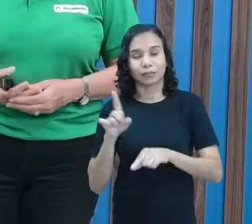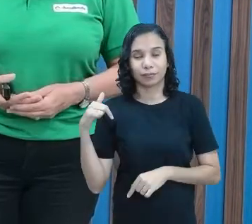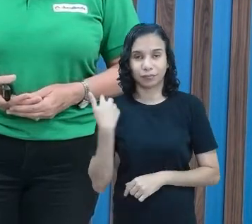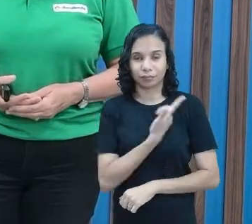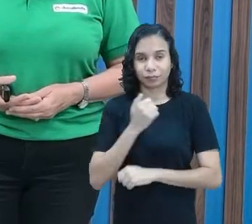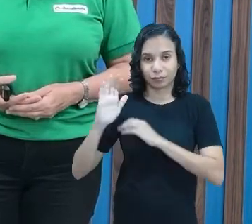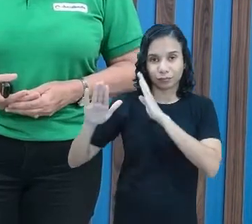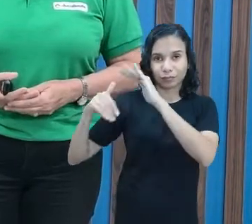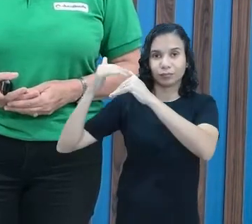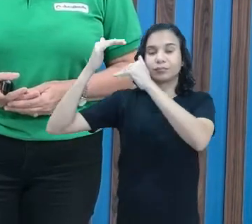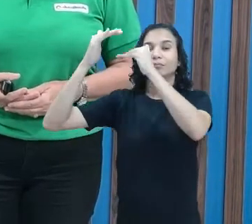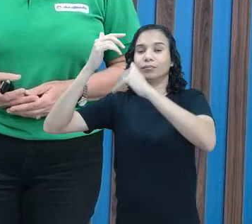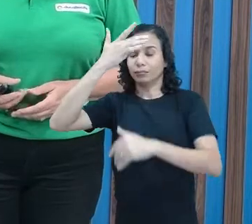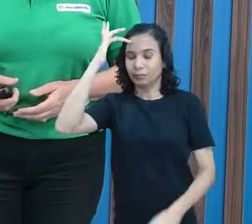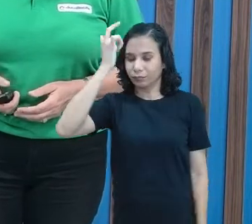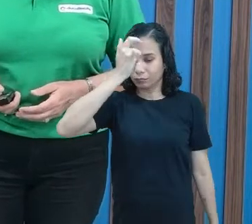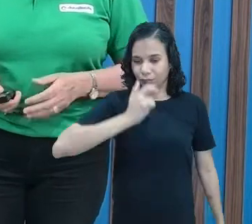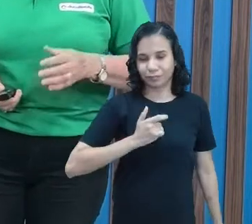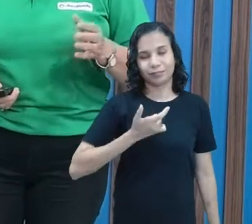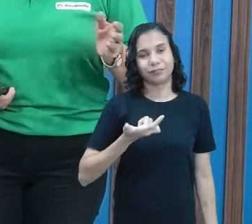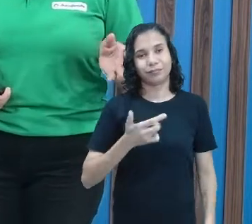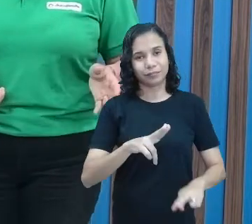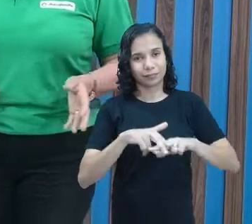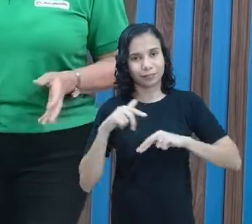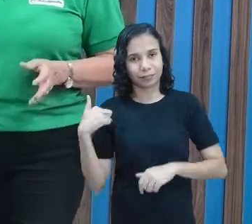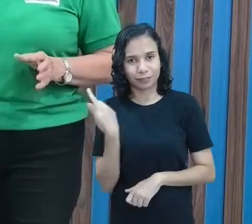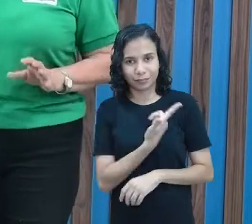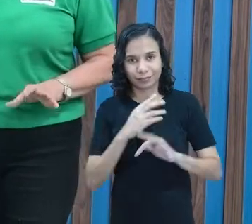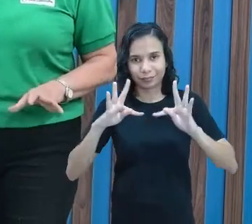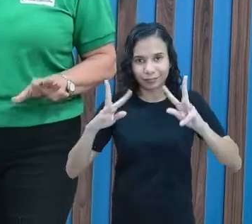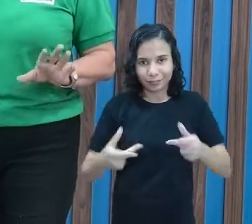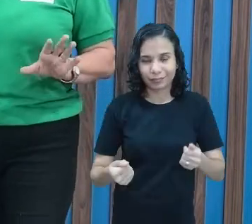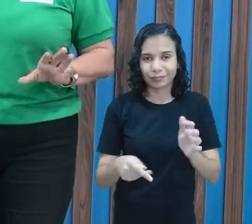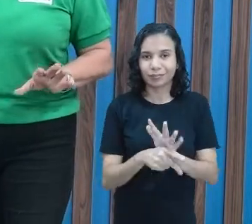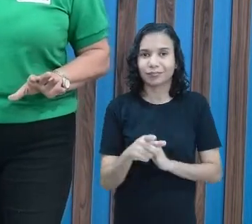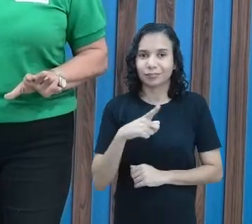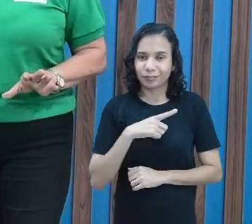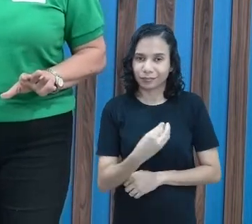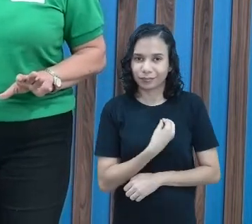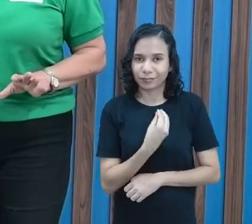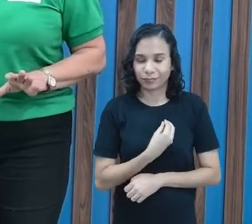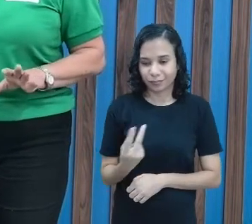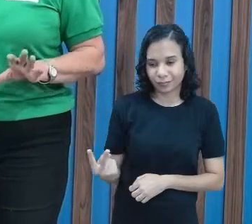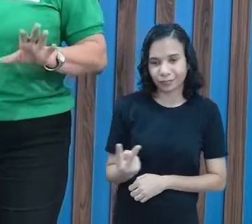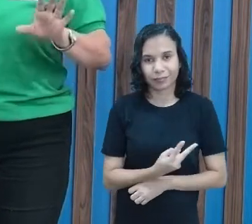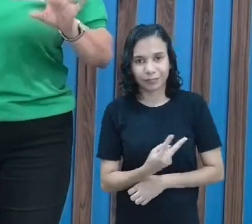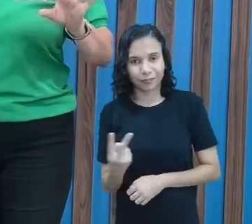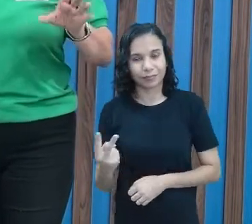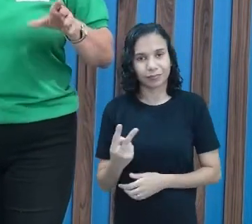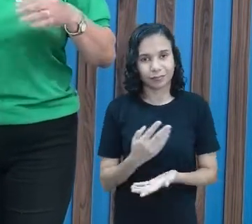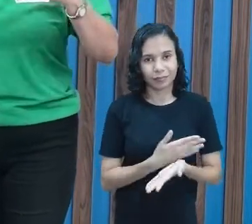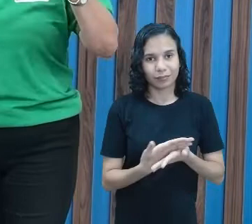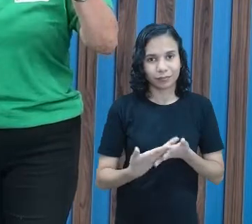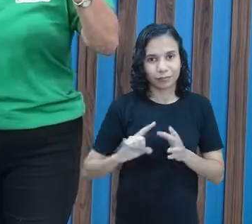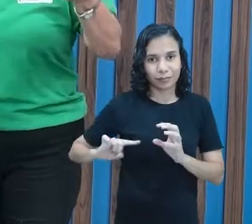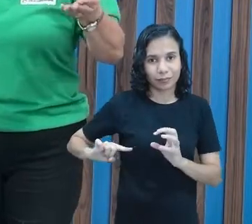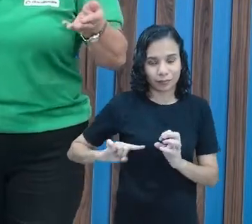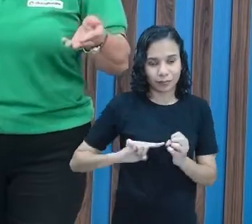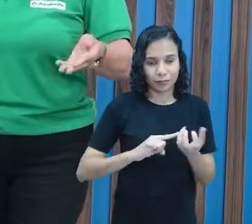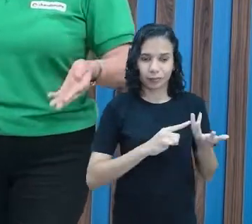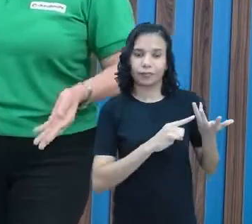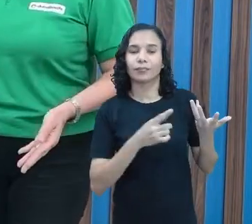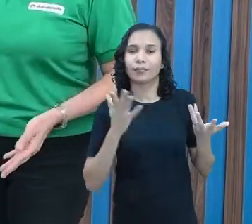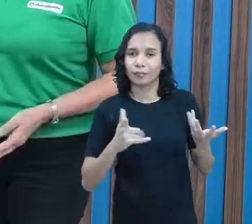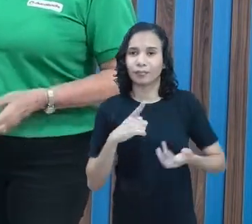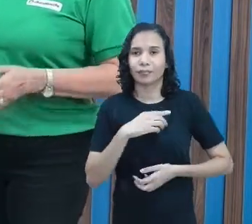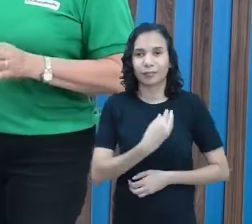nosso crescimento pessoal. Então, nós todos iremos passar por essas duas fases. Desde a fecundação já existe a vida